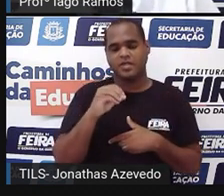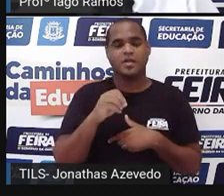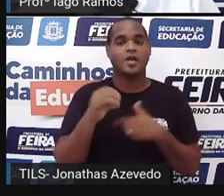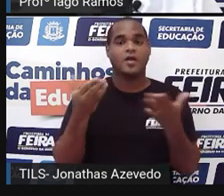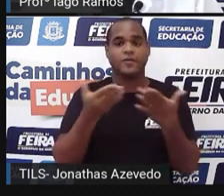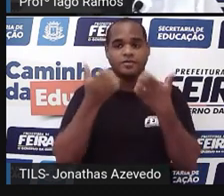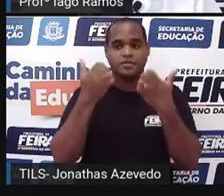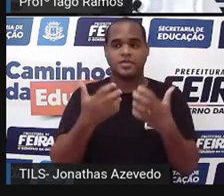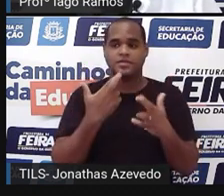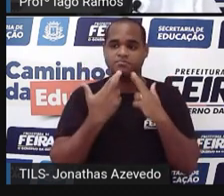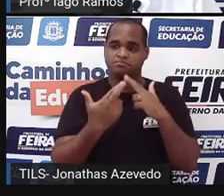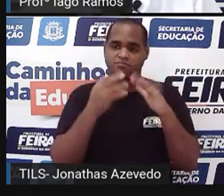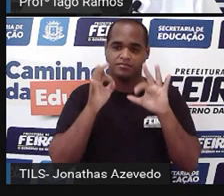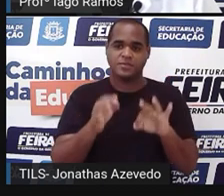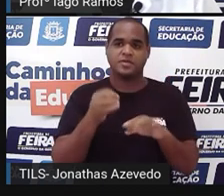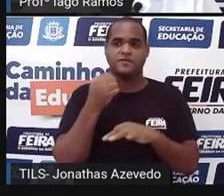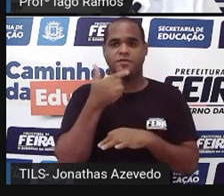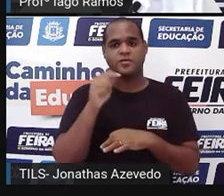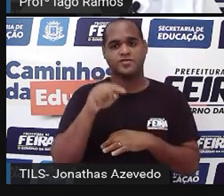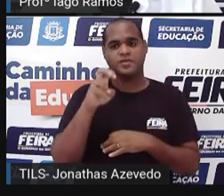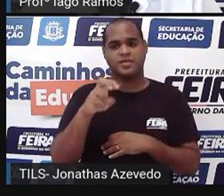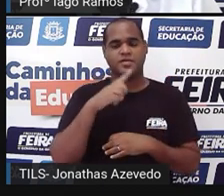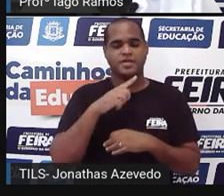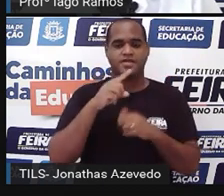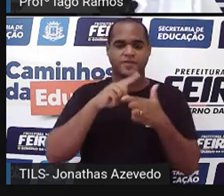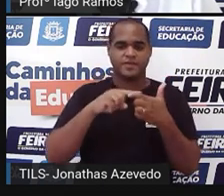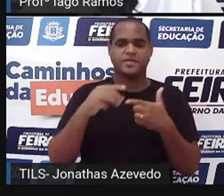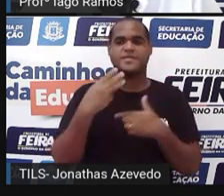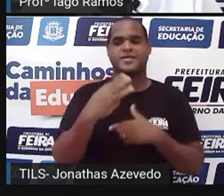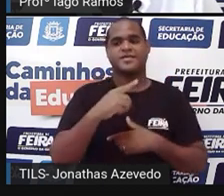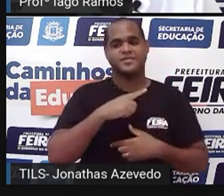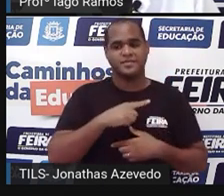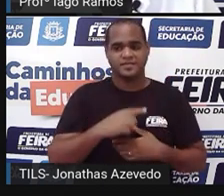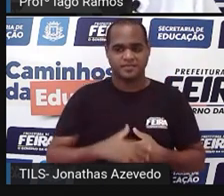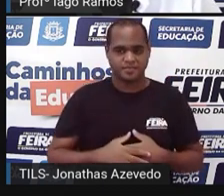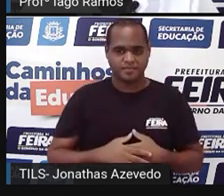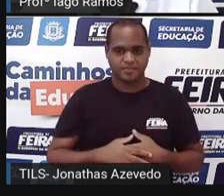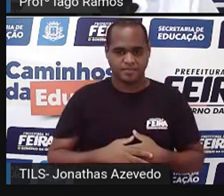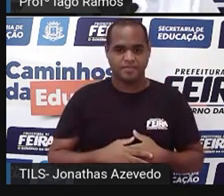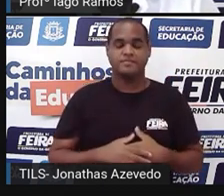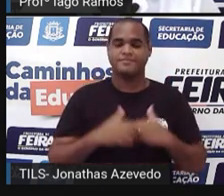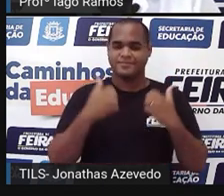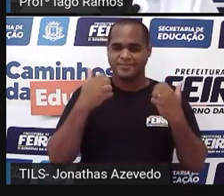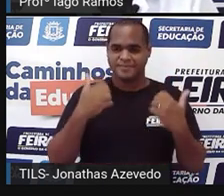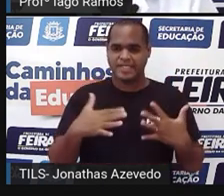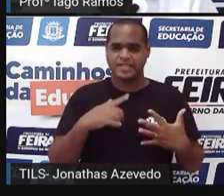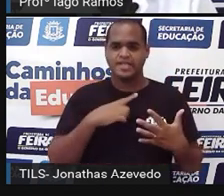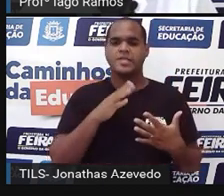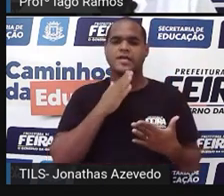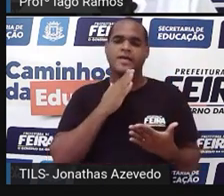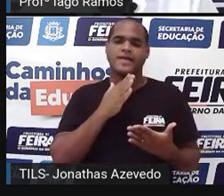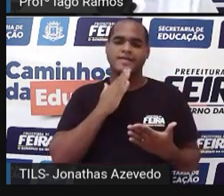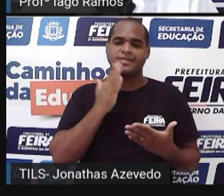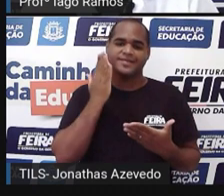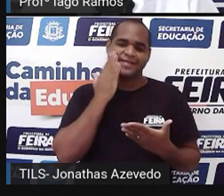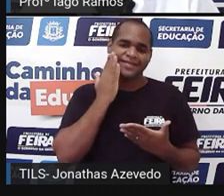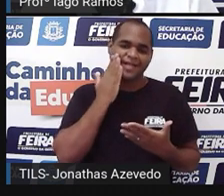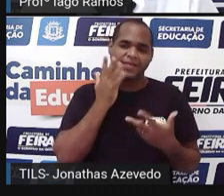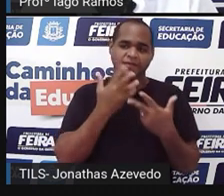e dividir vídeo 21,5 por três Tá bom então fazendo a divisão Zinho ali como a gente já conhece